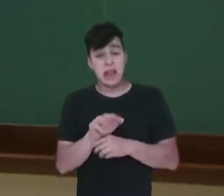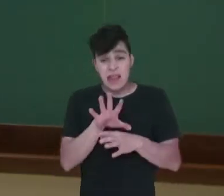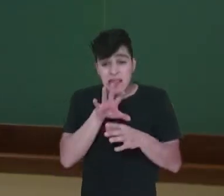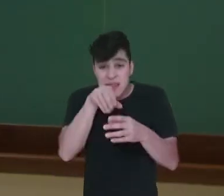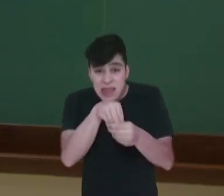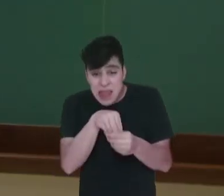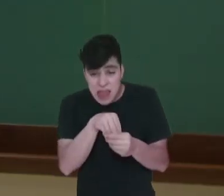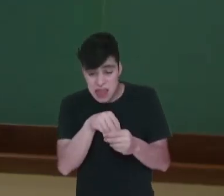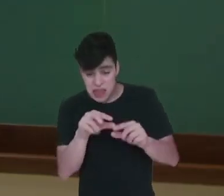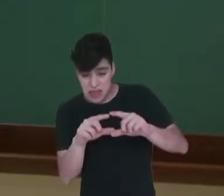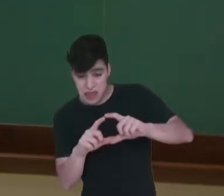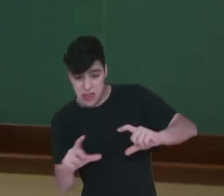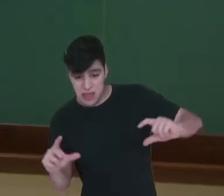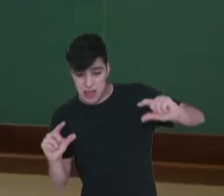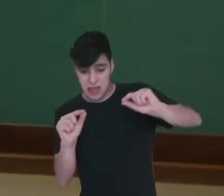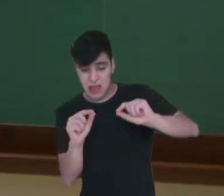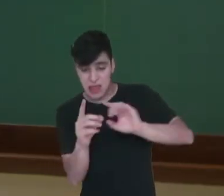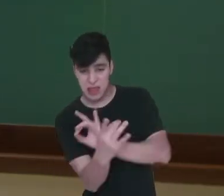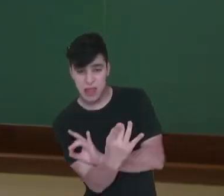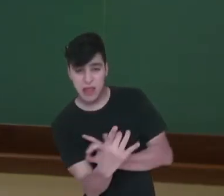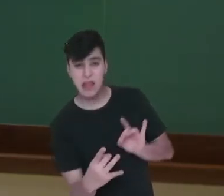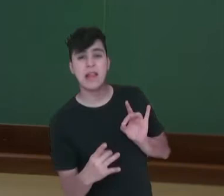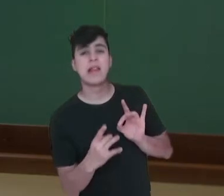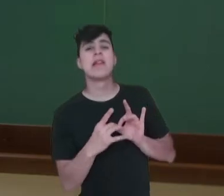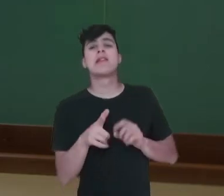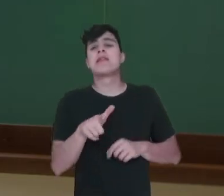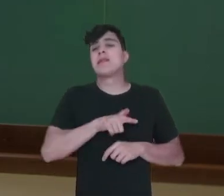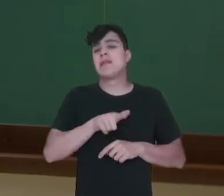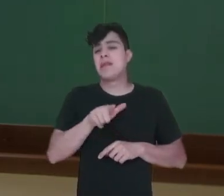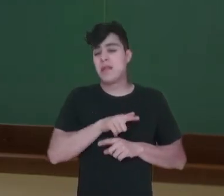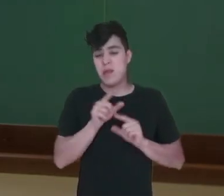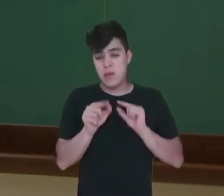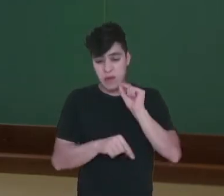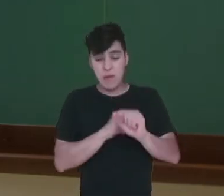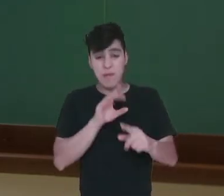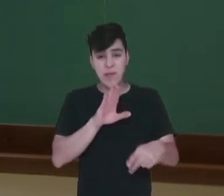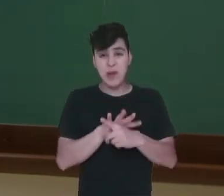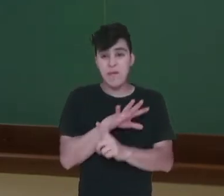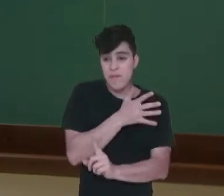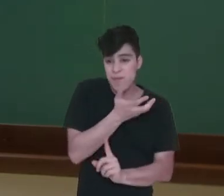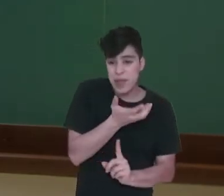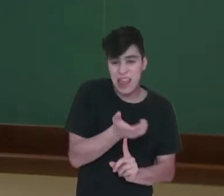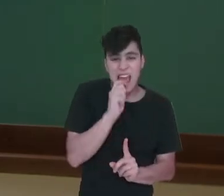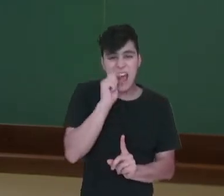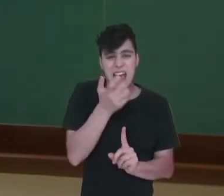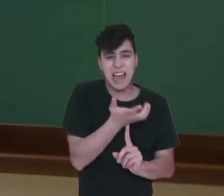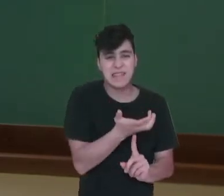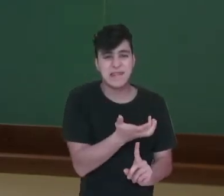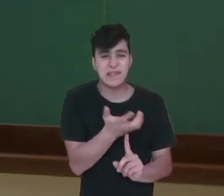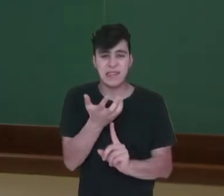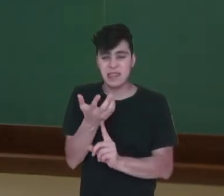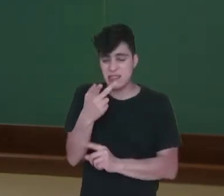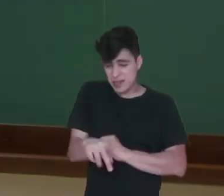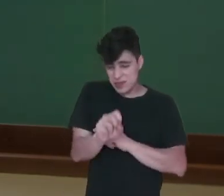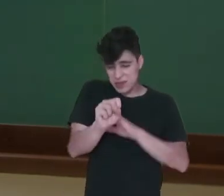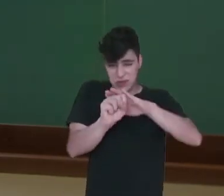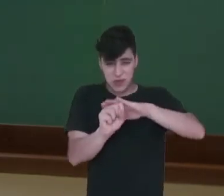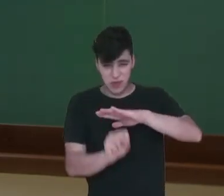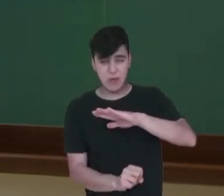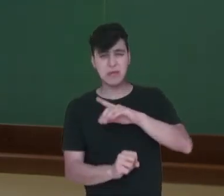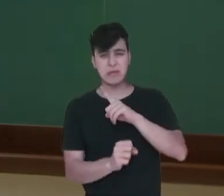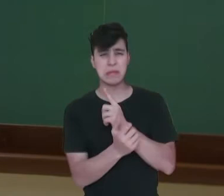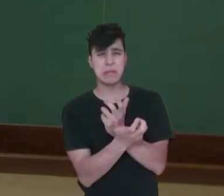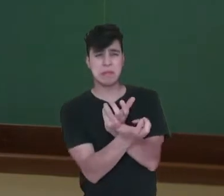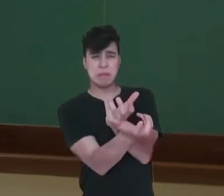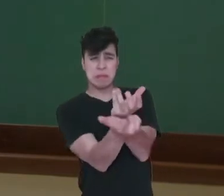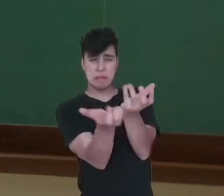Floresta Atlântica, numa parte específica, nós vamos ter a Mata dos Pinhais, que predomina na região sul, né, no